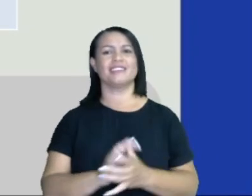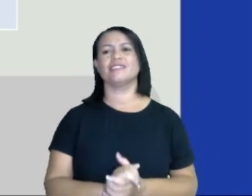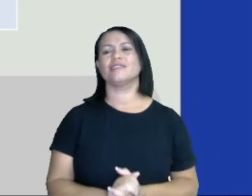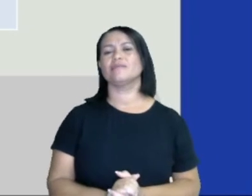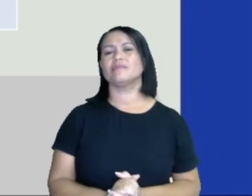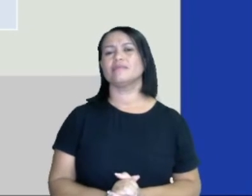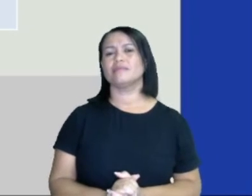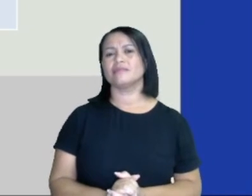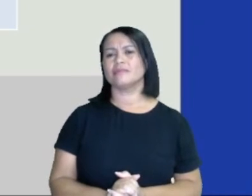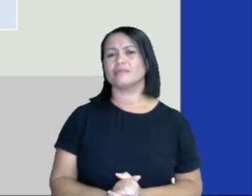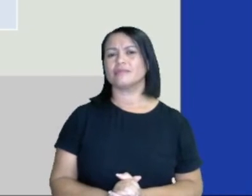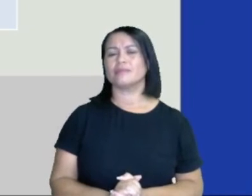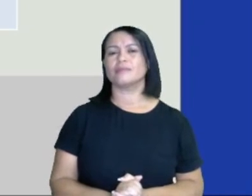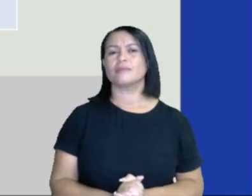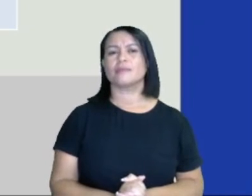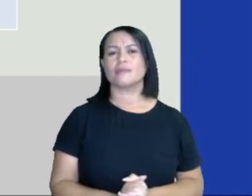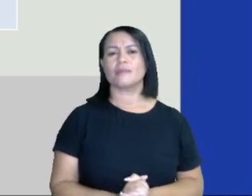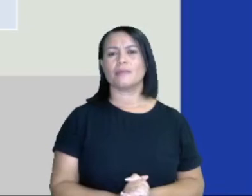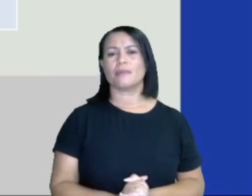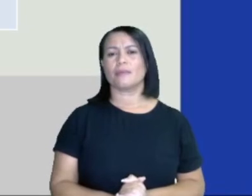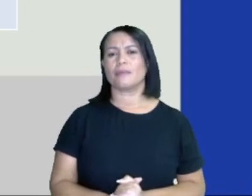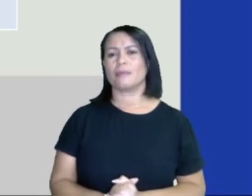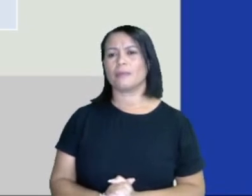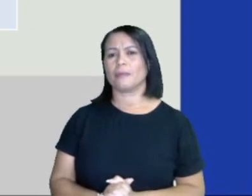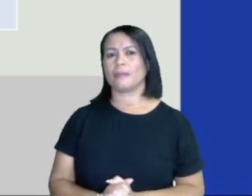¿Estás nervioso con los exámenes?